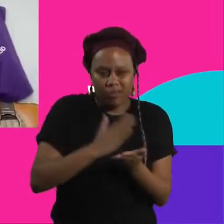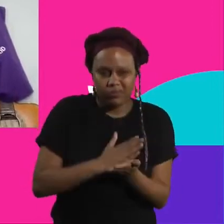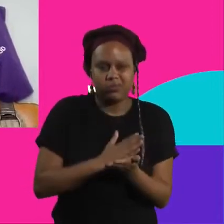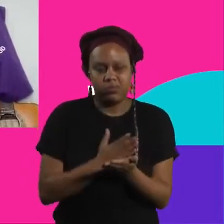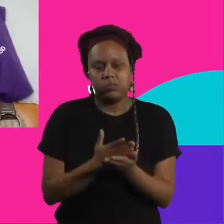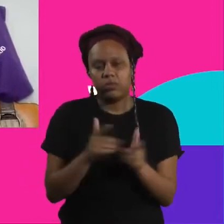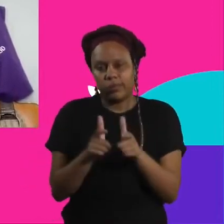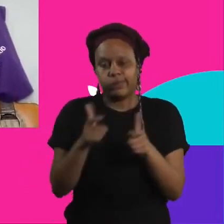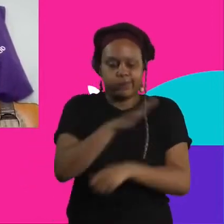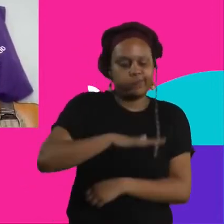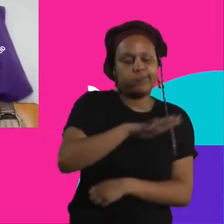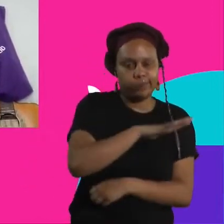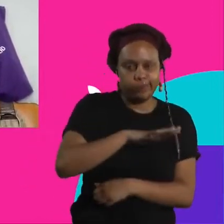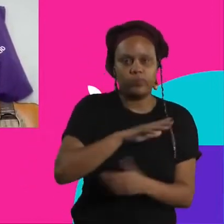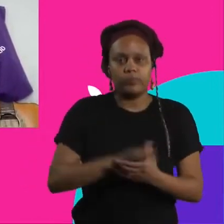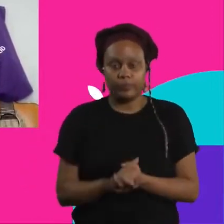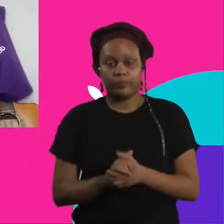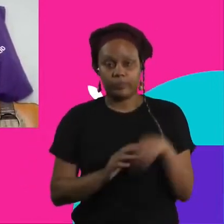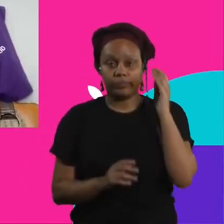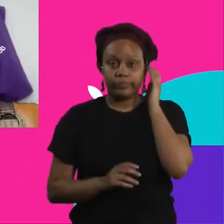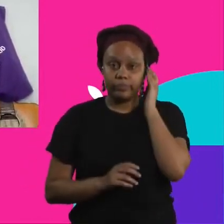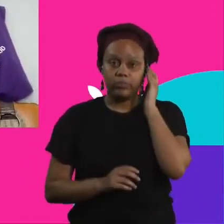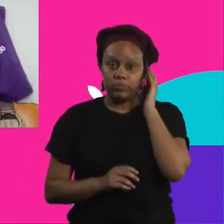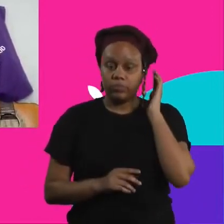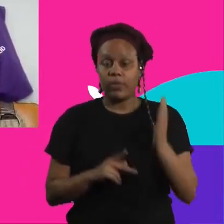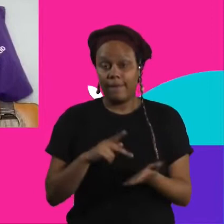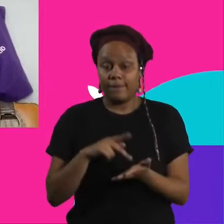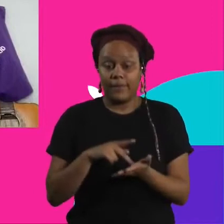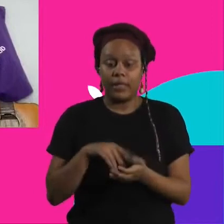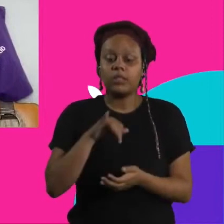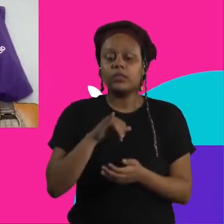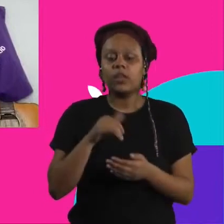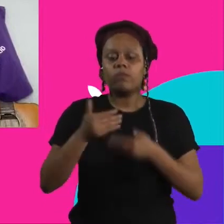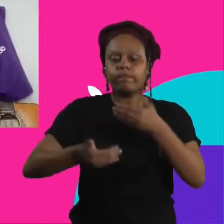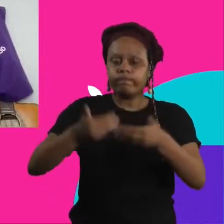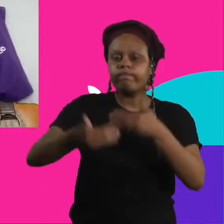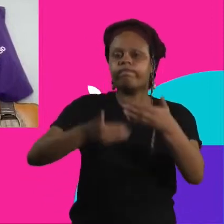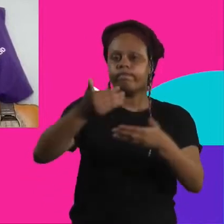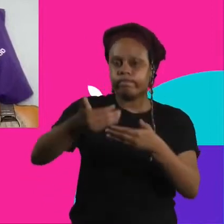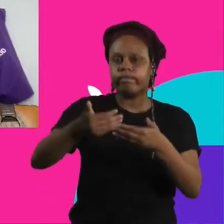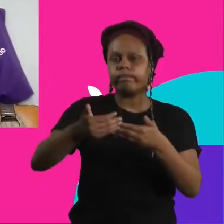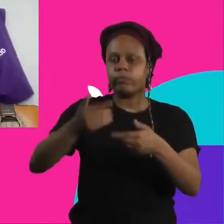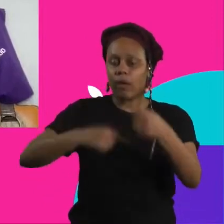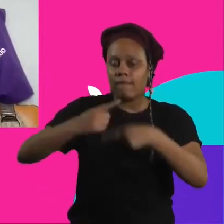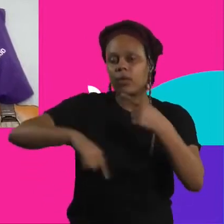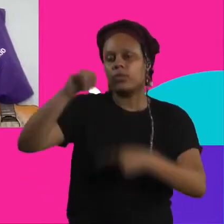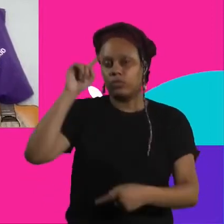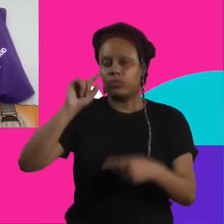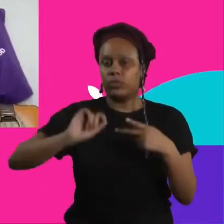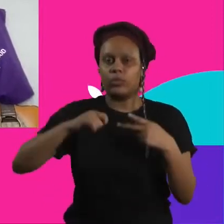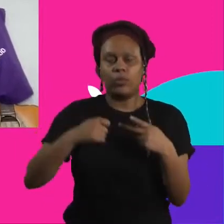um paralelo que, apesar da gente estar evoluindo com Pix, com Open Banking, essa ainda é uma realidade que não chega a